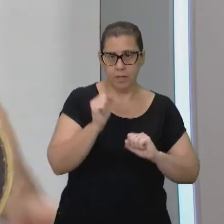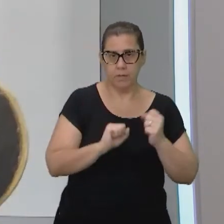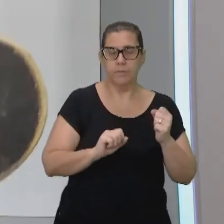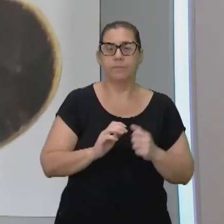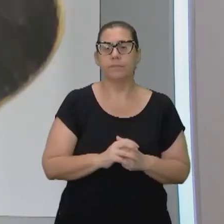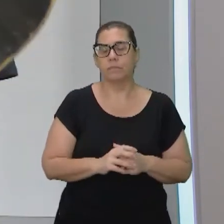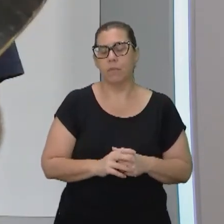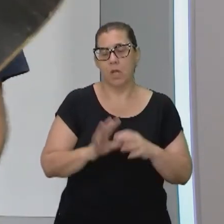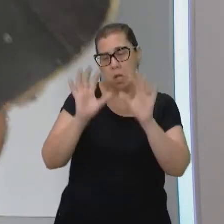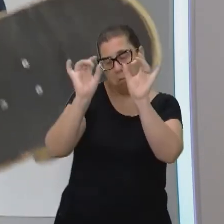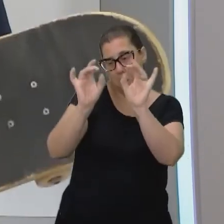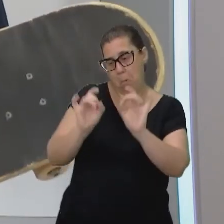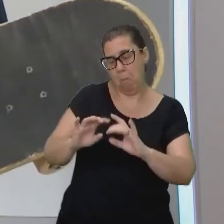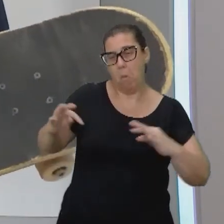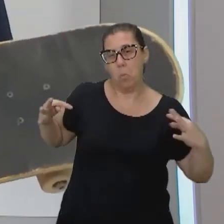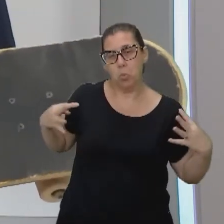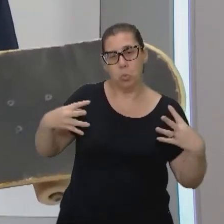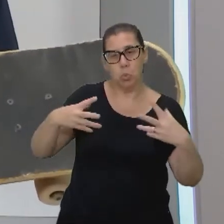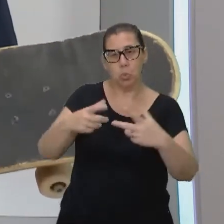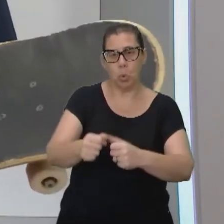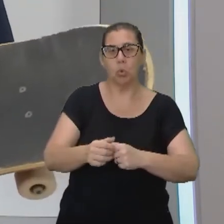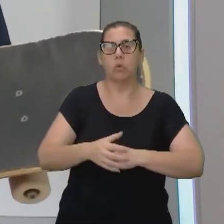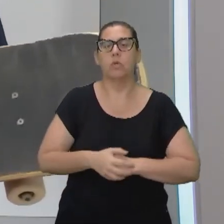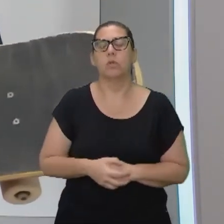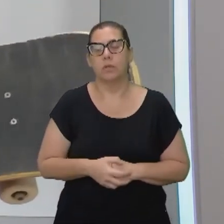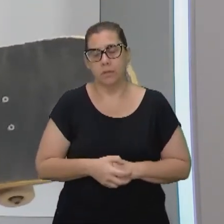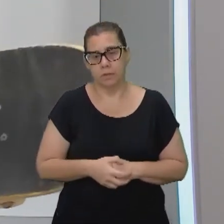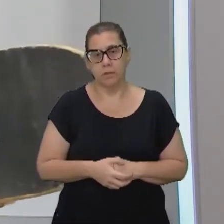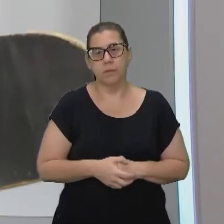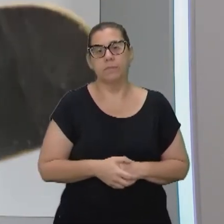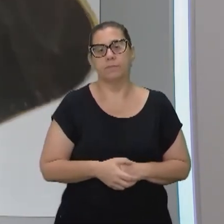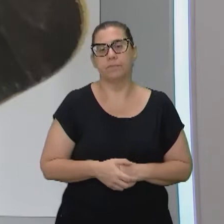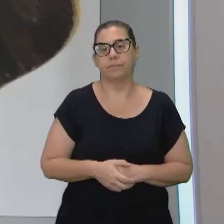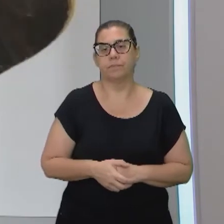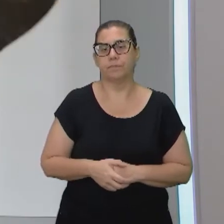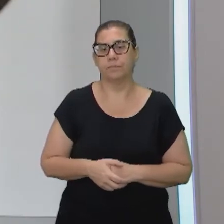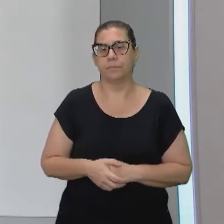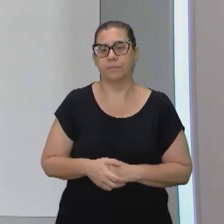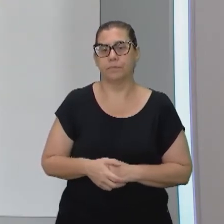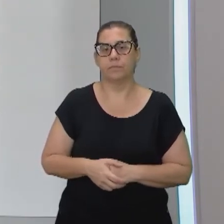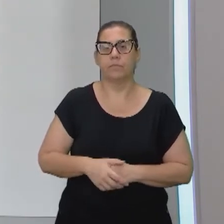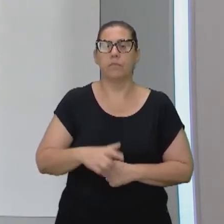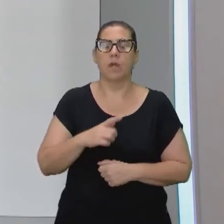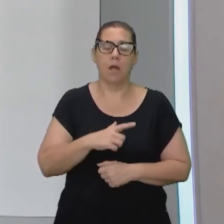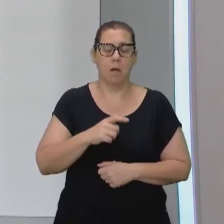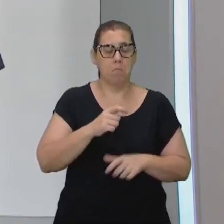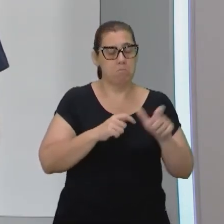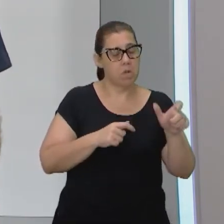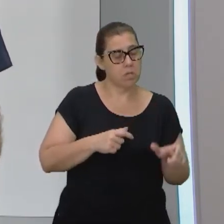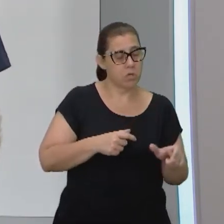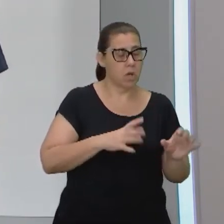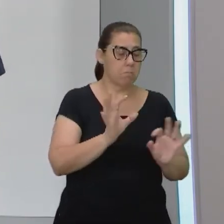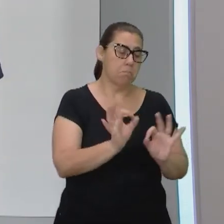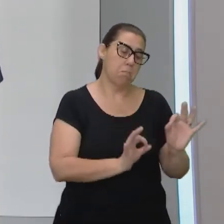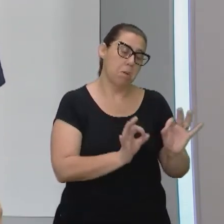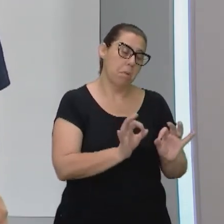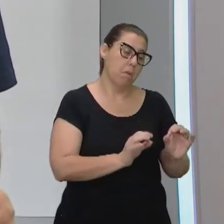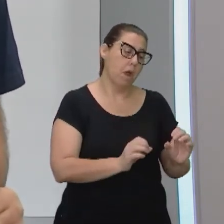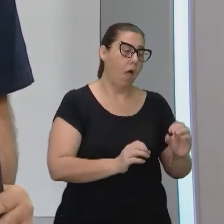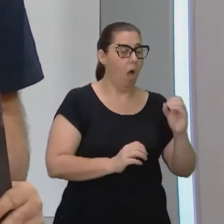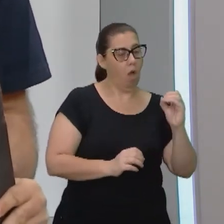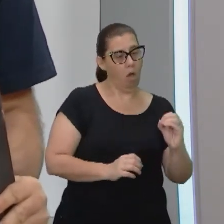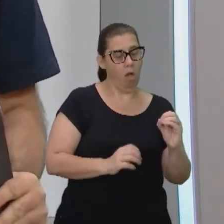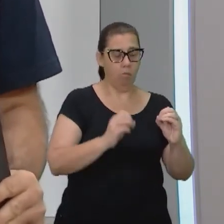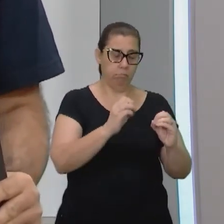dessas especialidades todas que nós estamos nos referindo, né? Então, vai ter lá o cara que vai produzir a rodinha, o outro vai